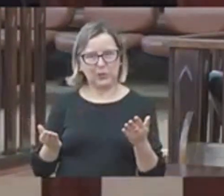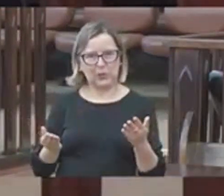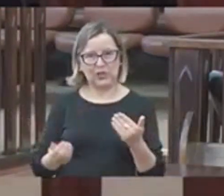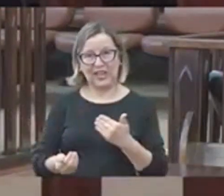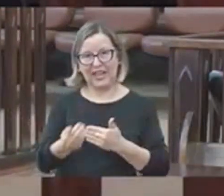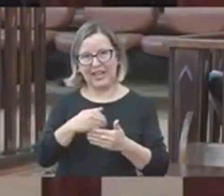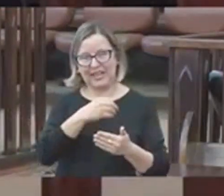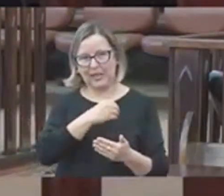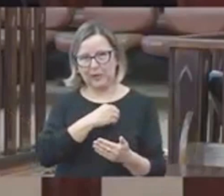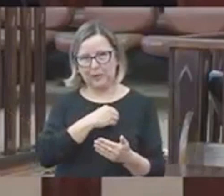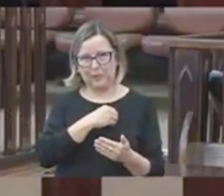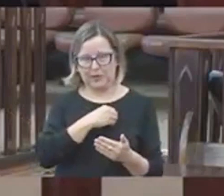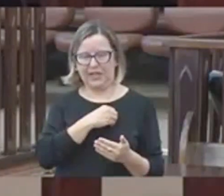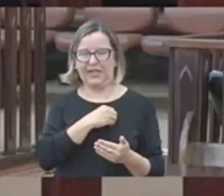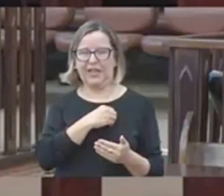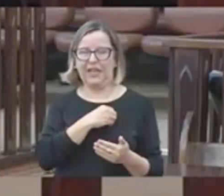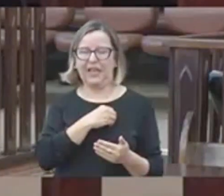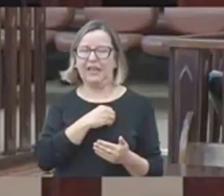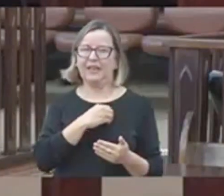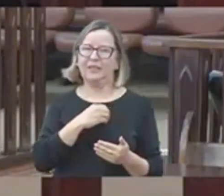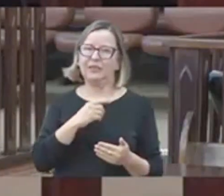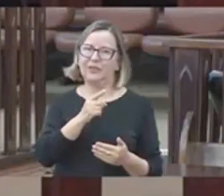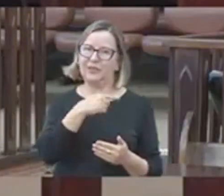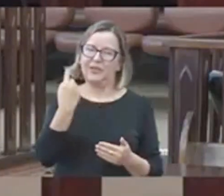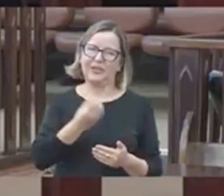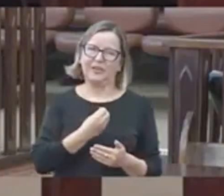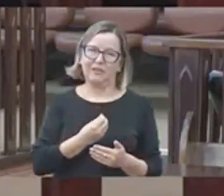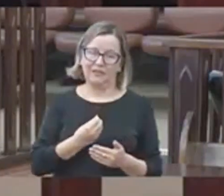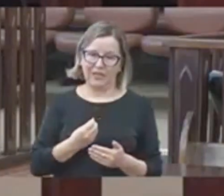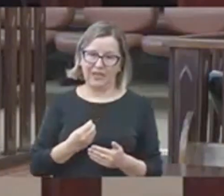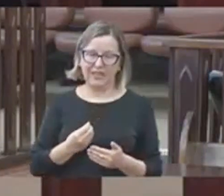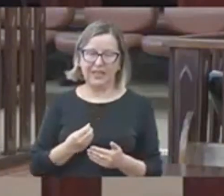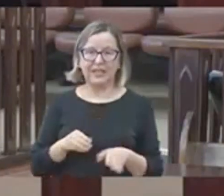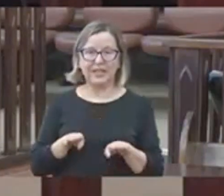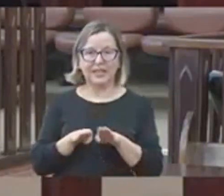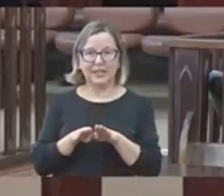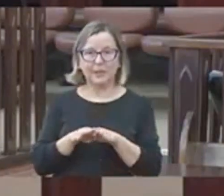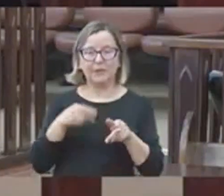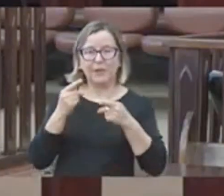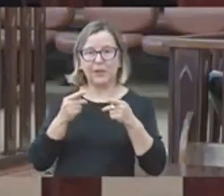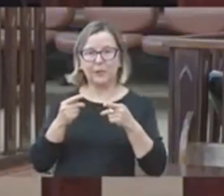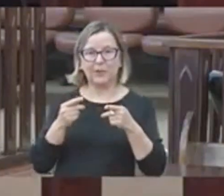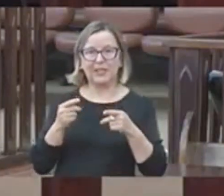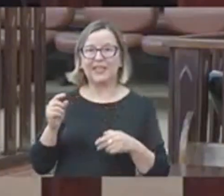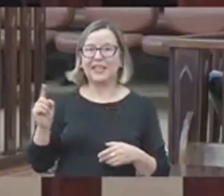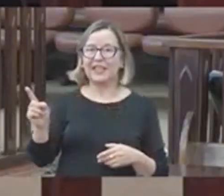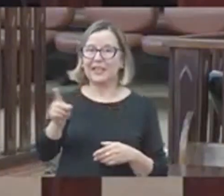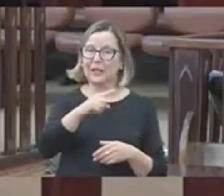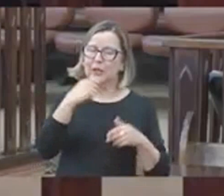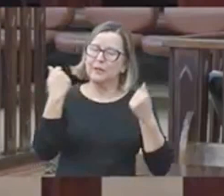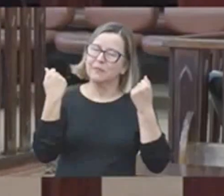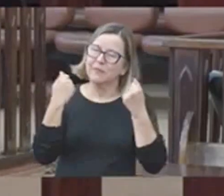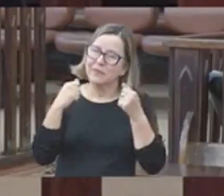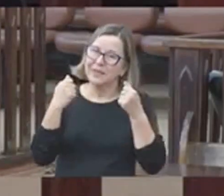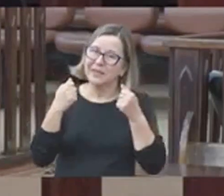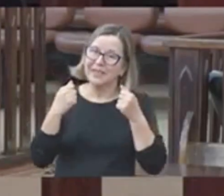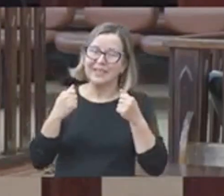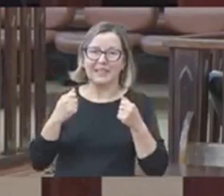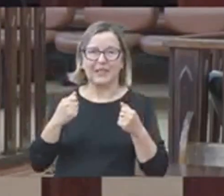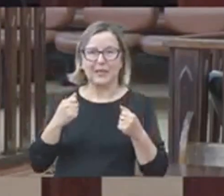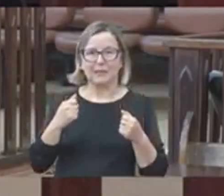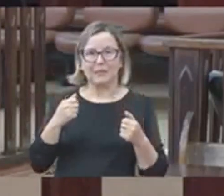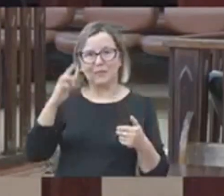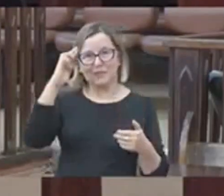condição de inadequação e a nossa necessidade da pessoa do Senhor Jesus Cristo. A necessidade que